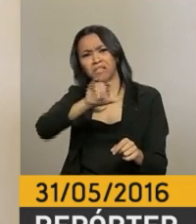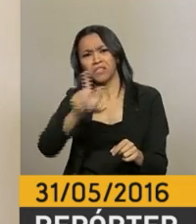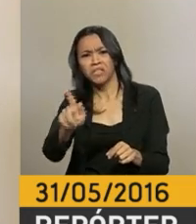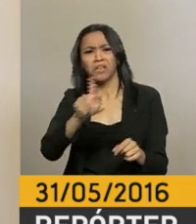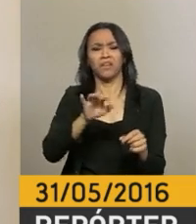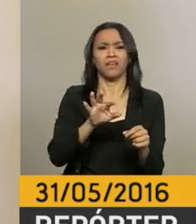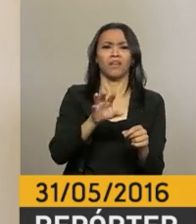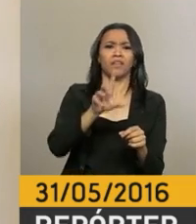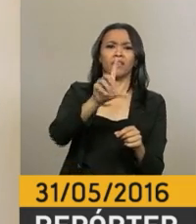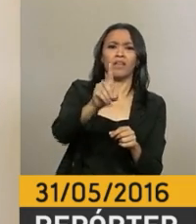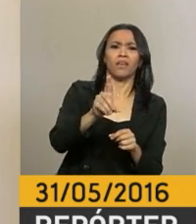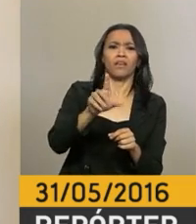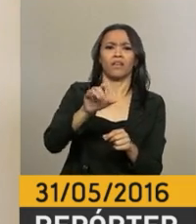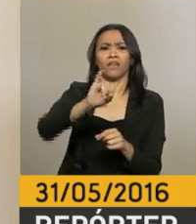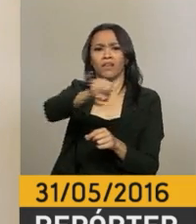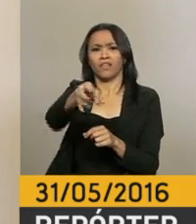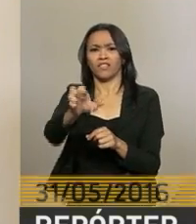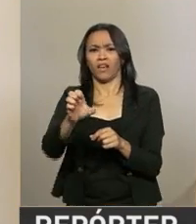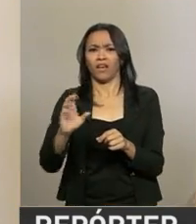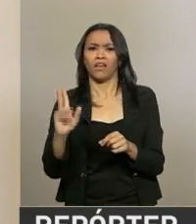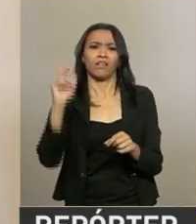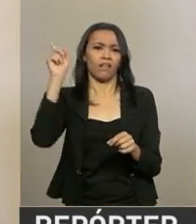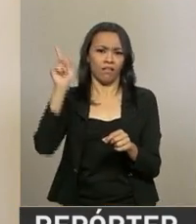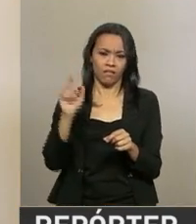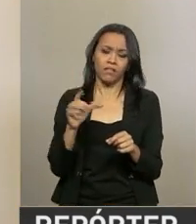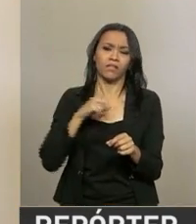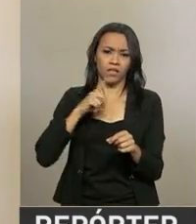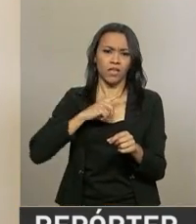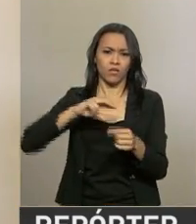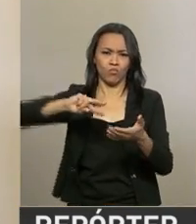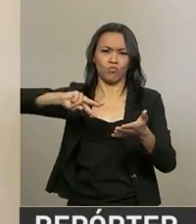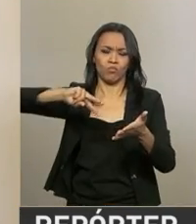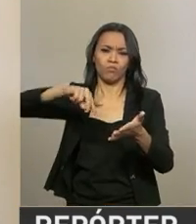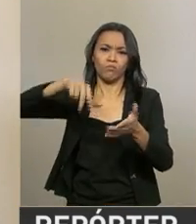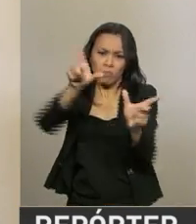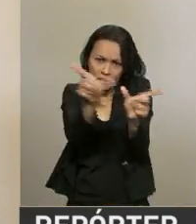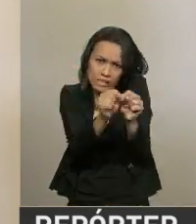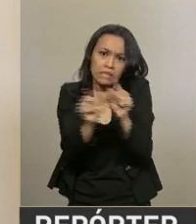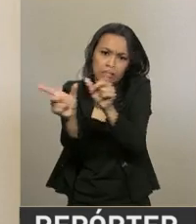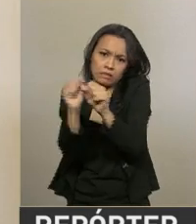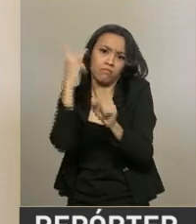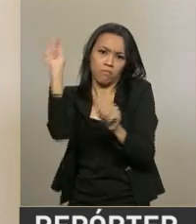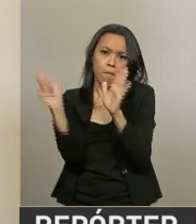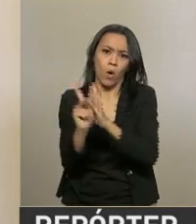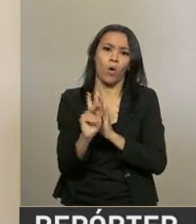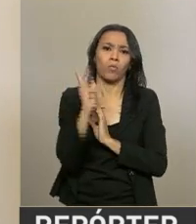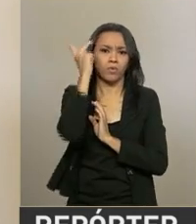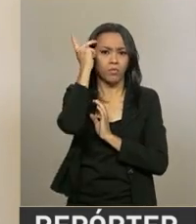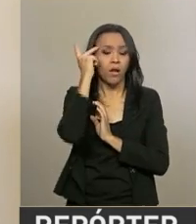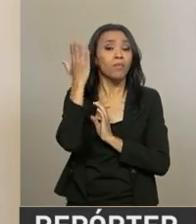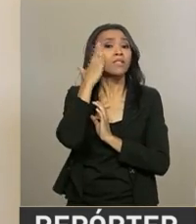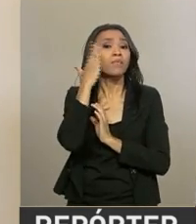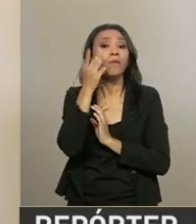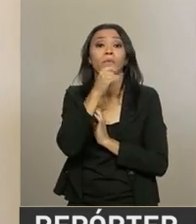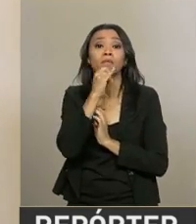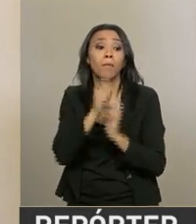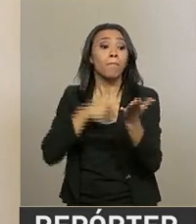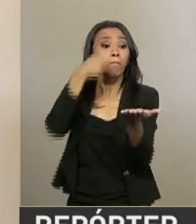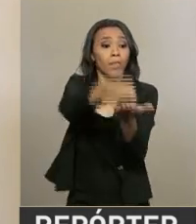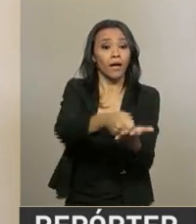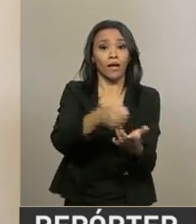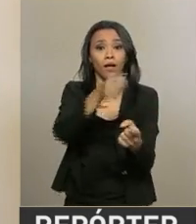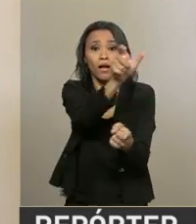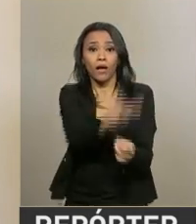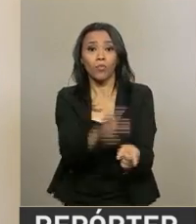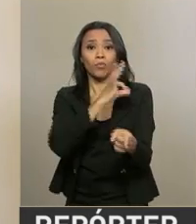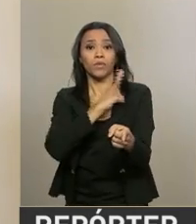Militar, naquela 1236, poder exercer uma atividade extra